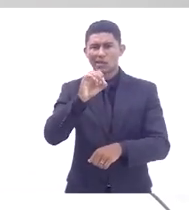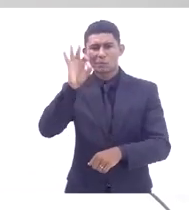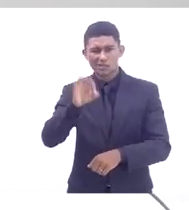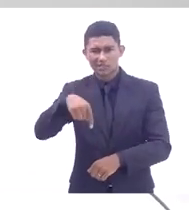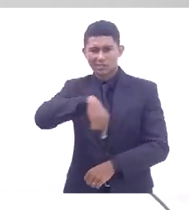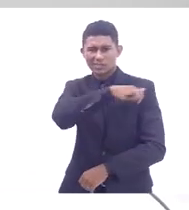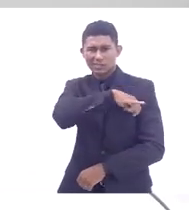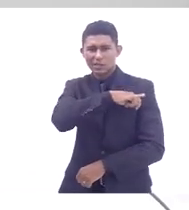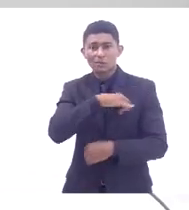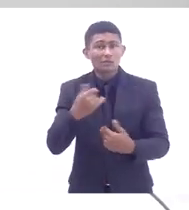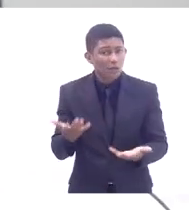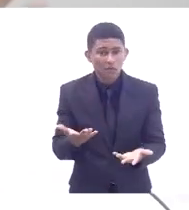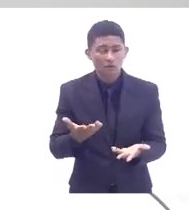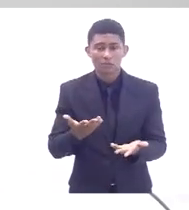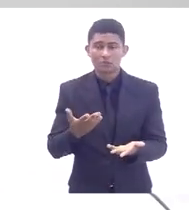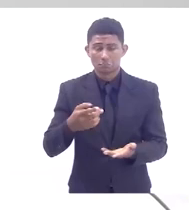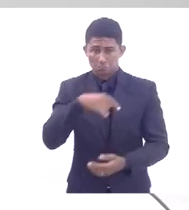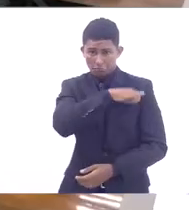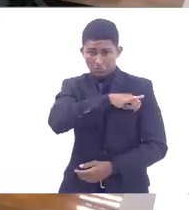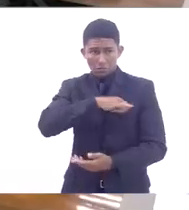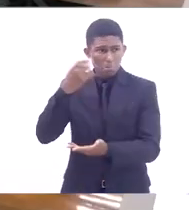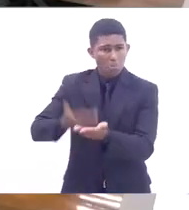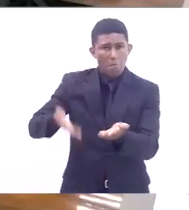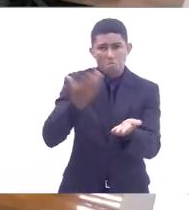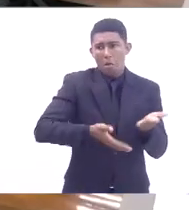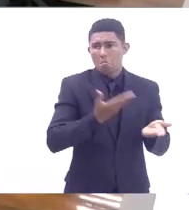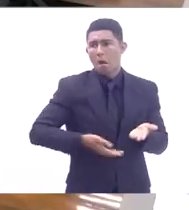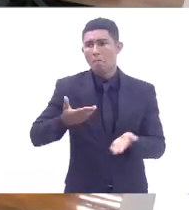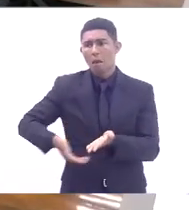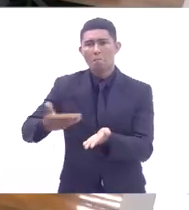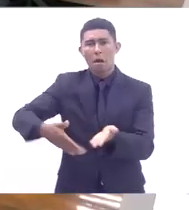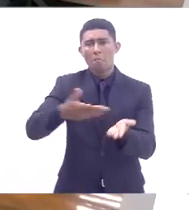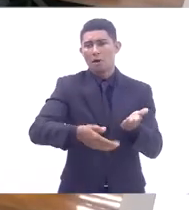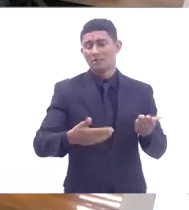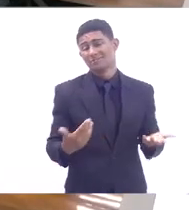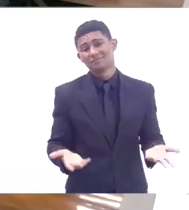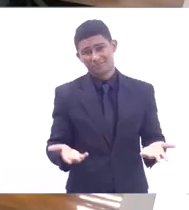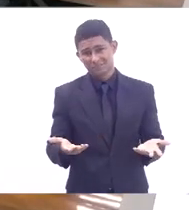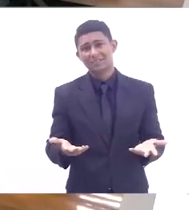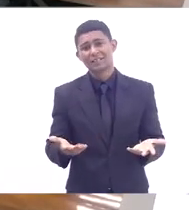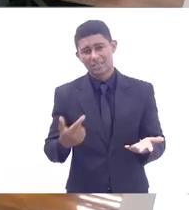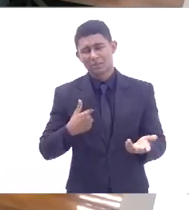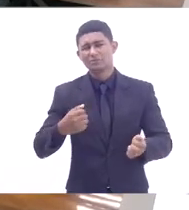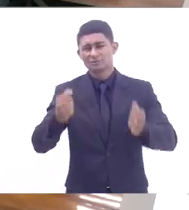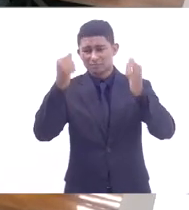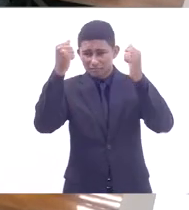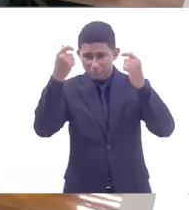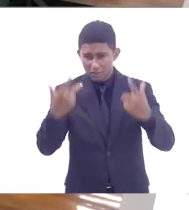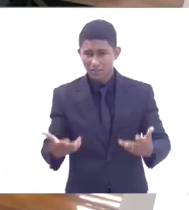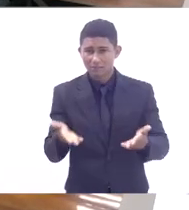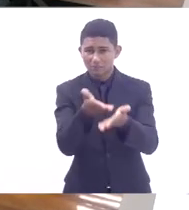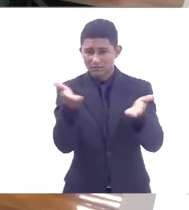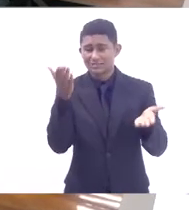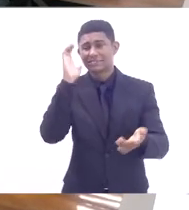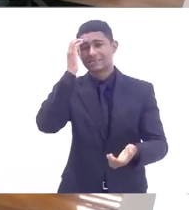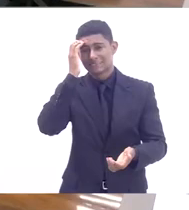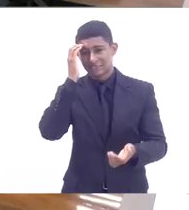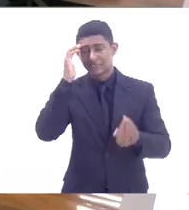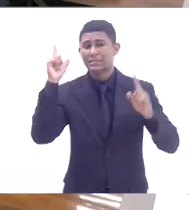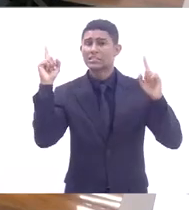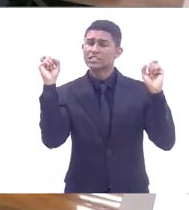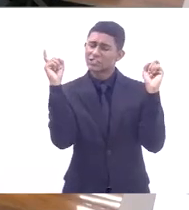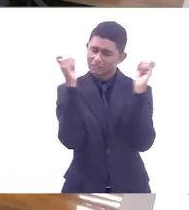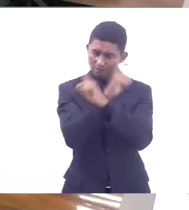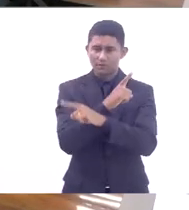o Rio Anil são m assim então esse é um cenário Esse é um contexto alguns elementos alguns elementos de um contexto mais geral difícil